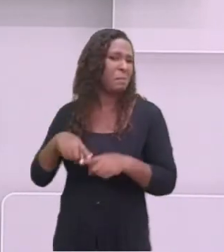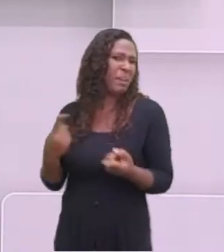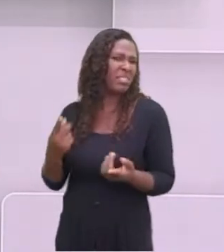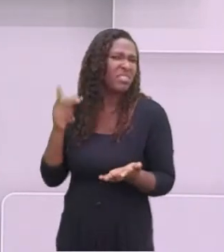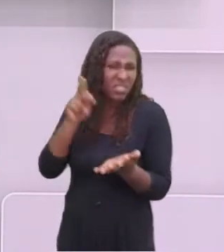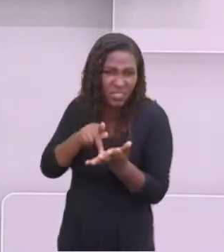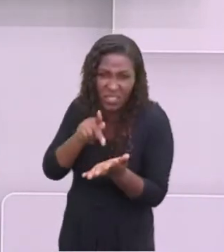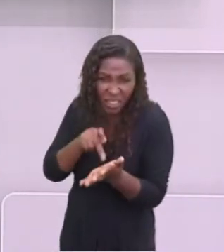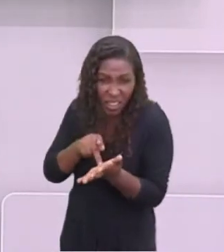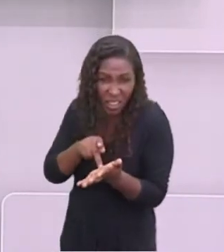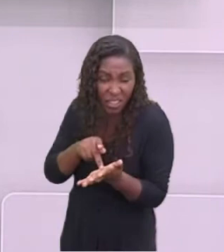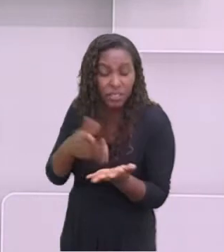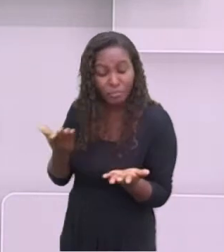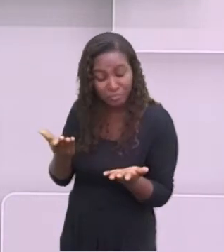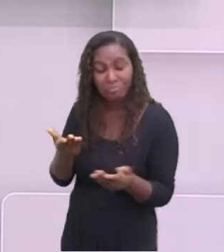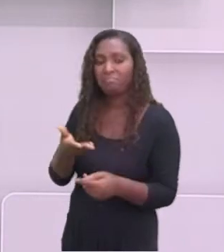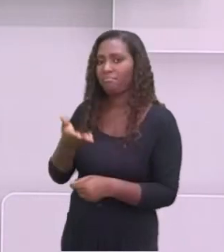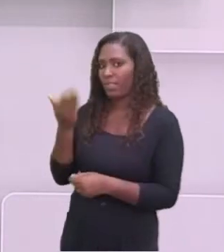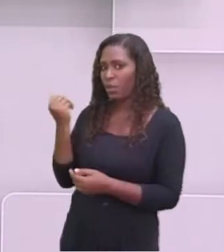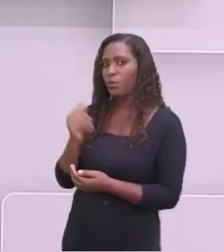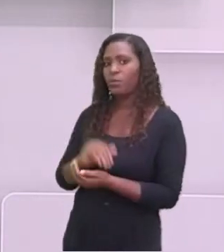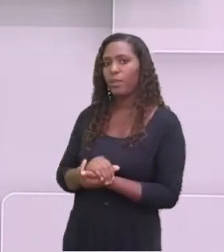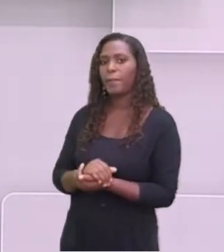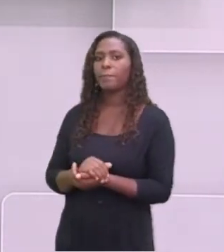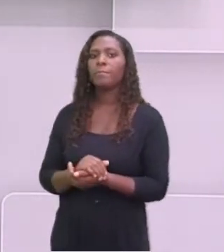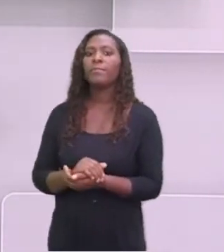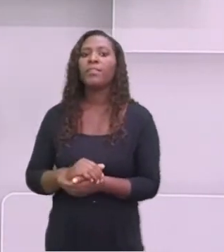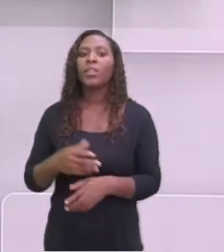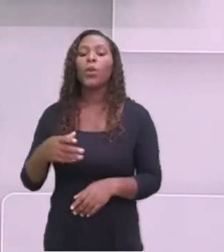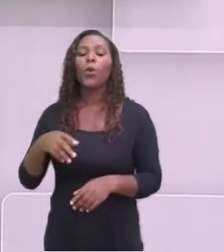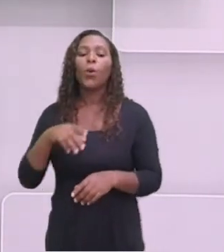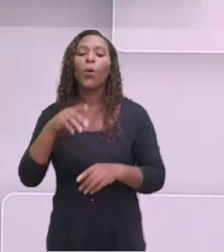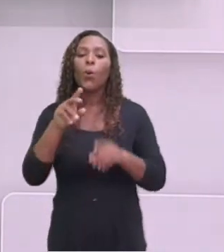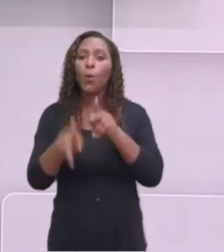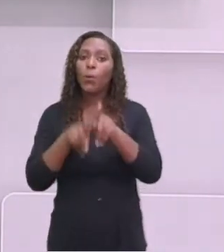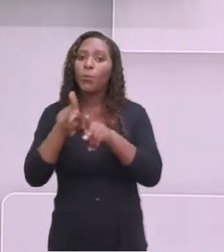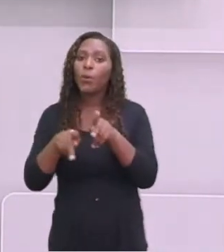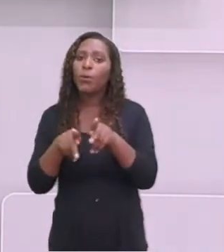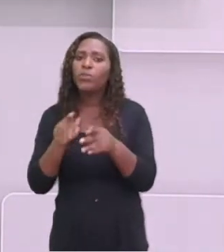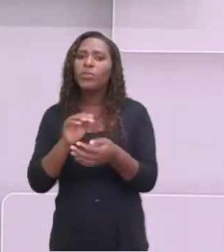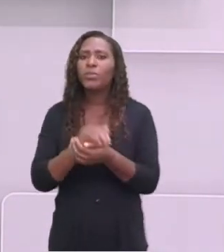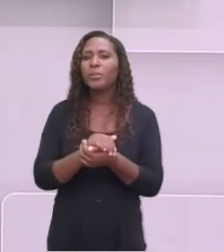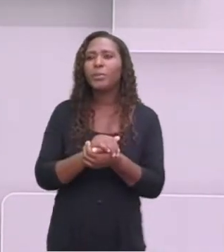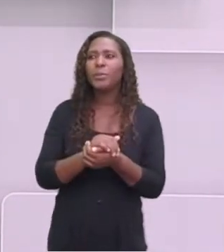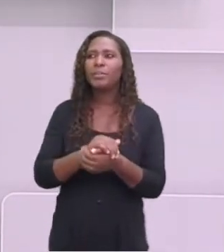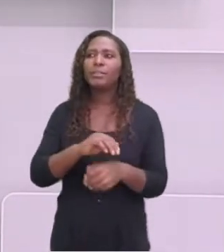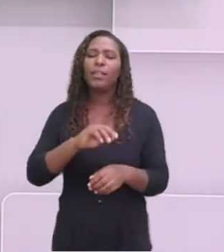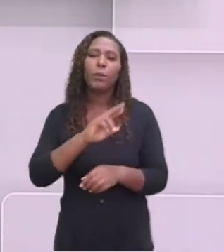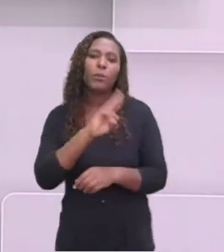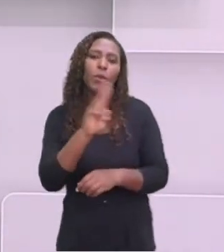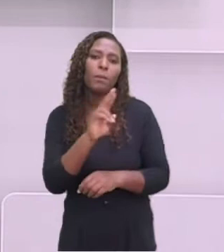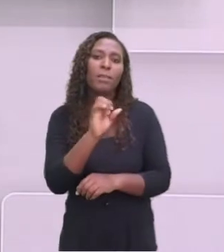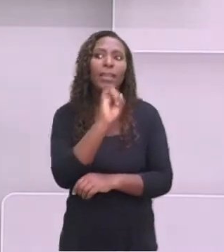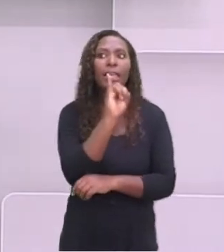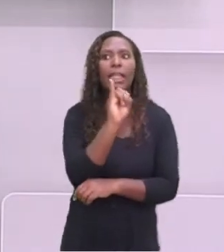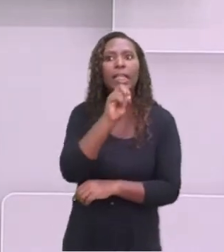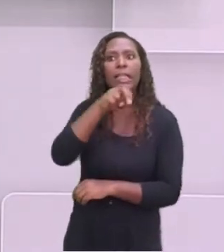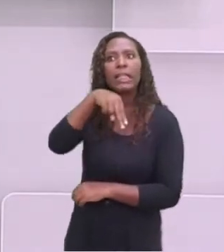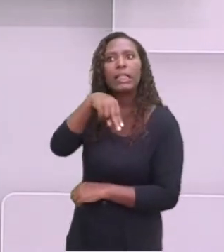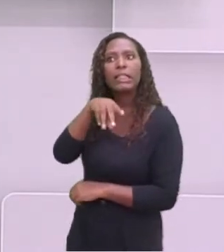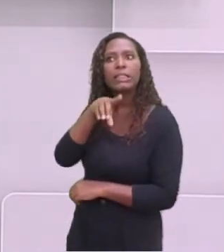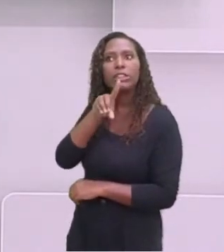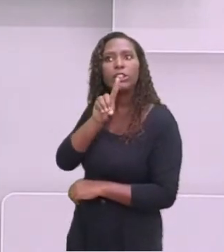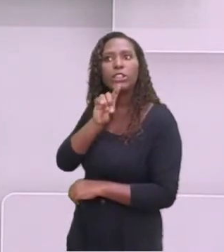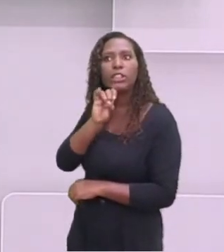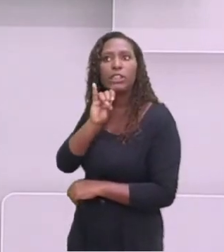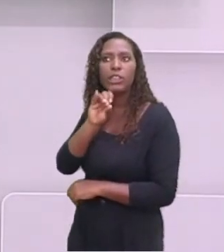Os indígenas, neste nome generalizante, criou um certo entendimento que os povos indígenas eram todos